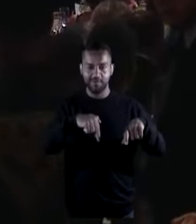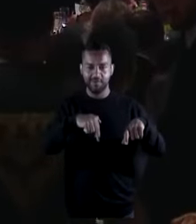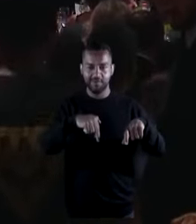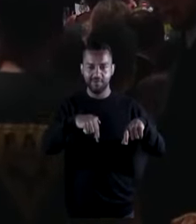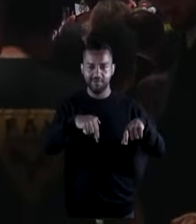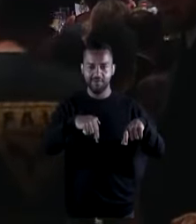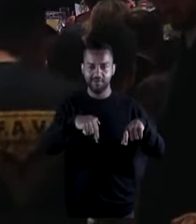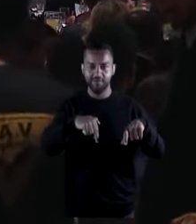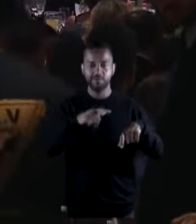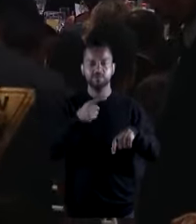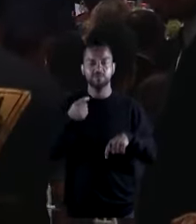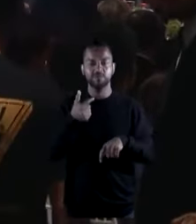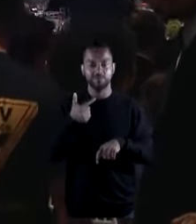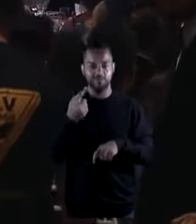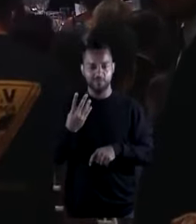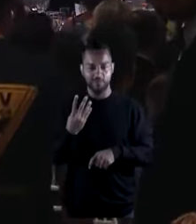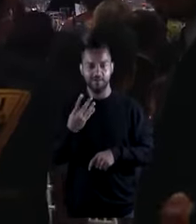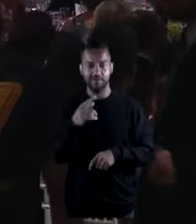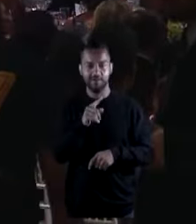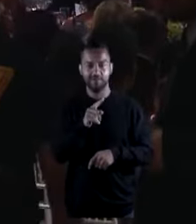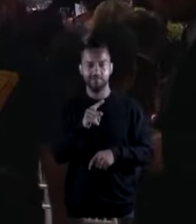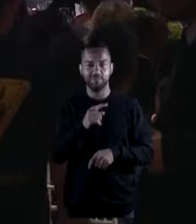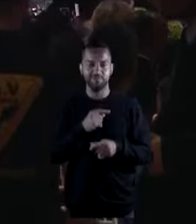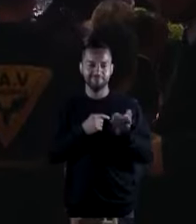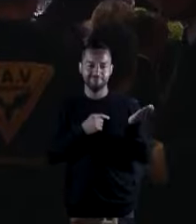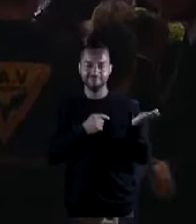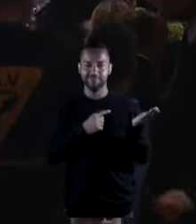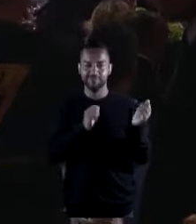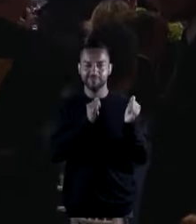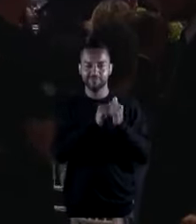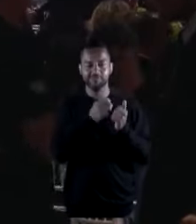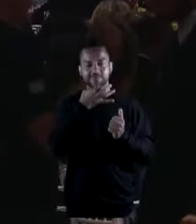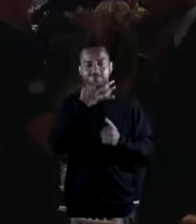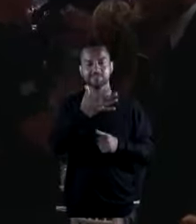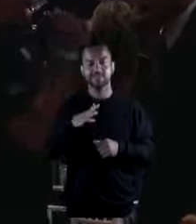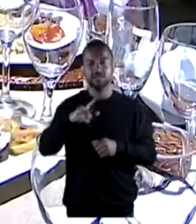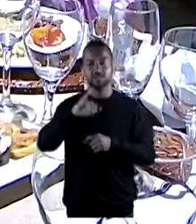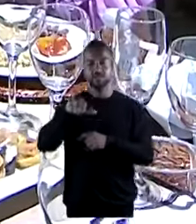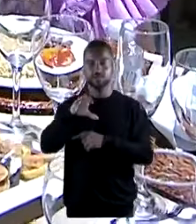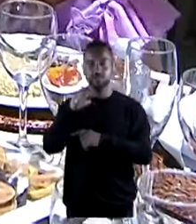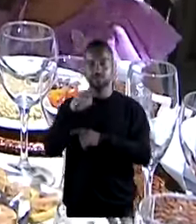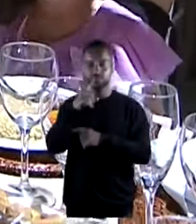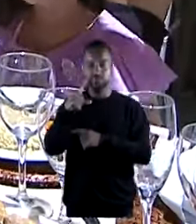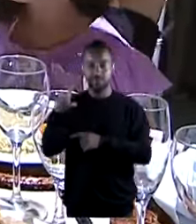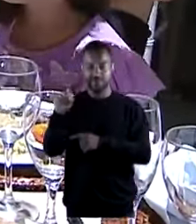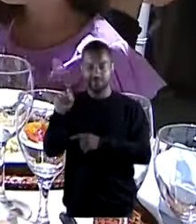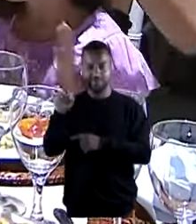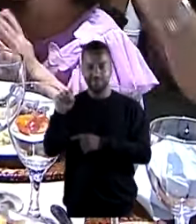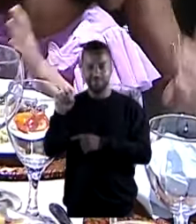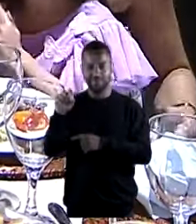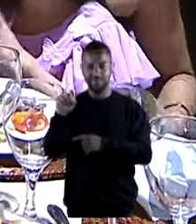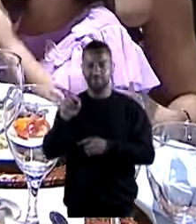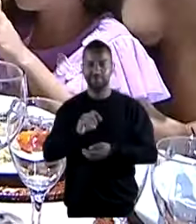Sicredi 2024, está desse lado aqui, do Santos. João Schmidt.